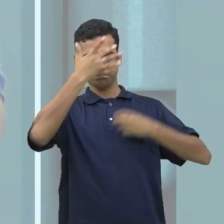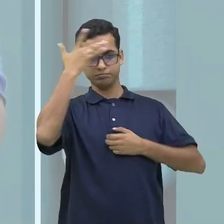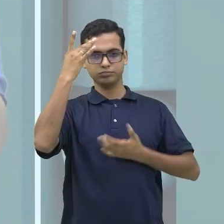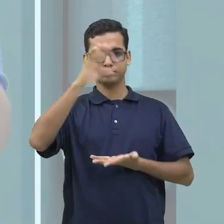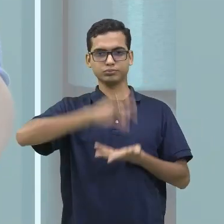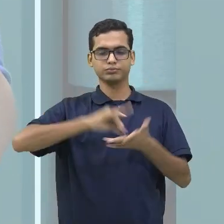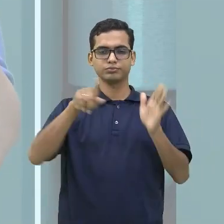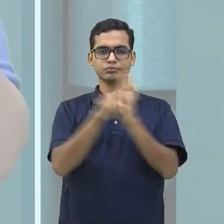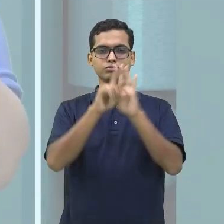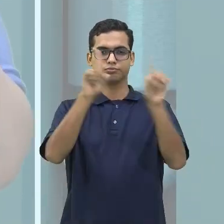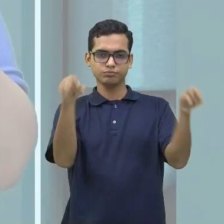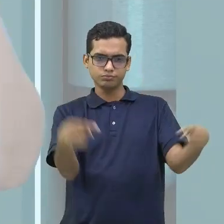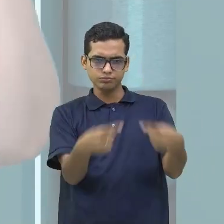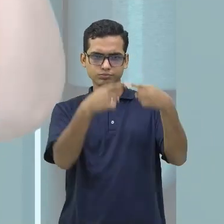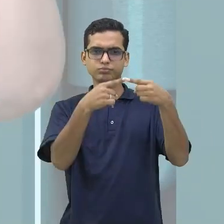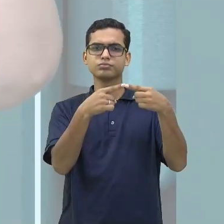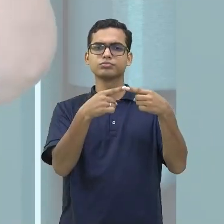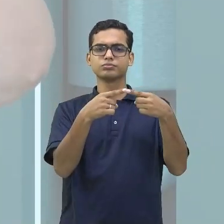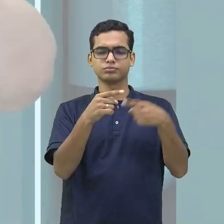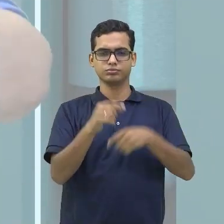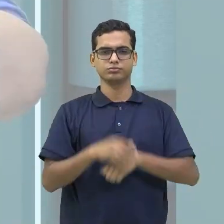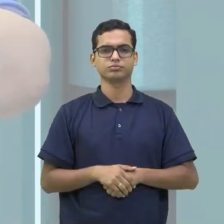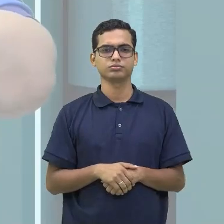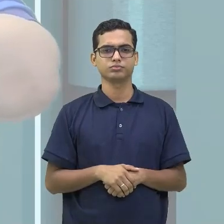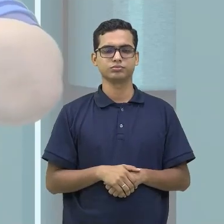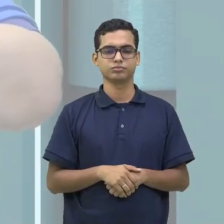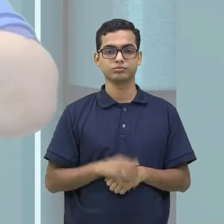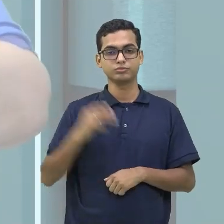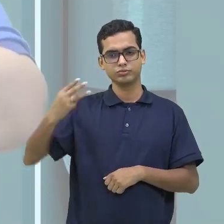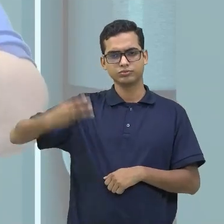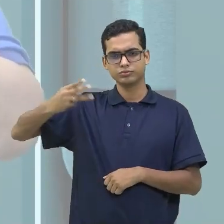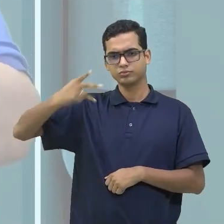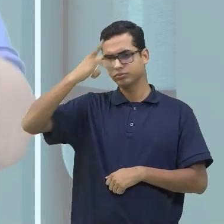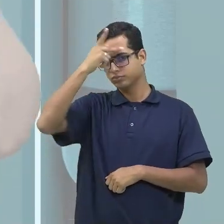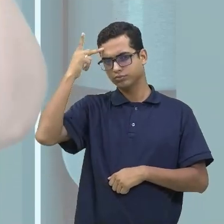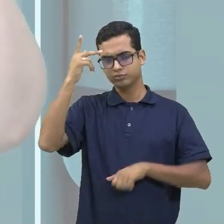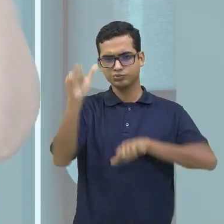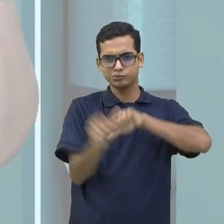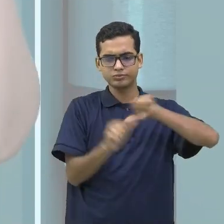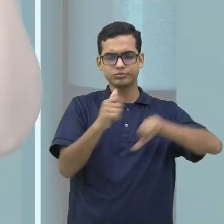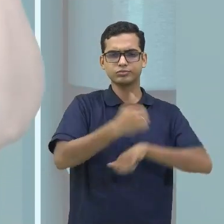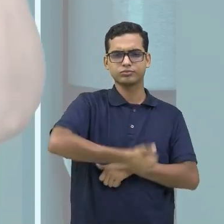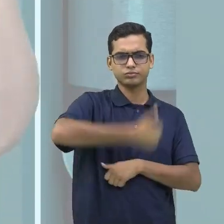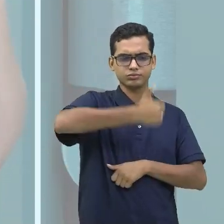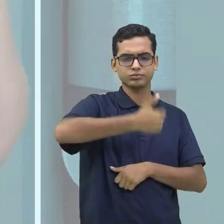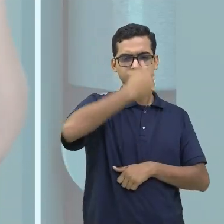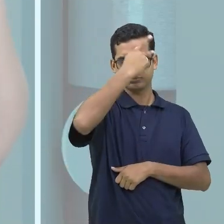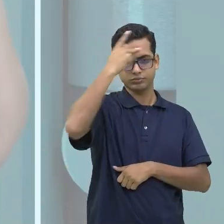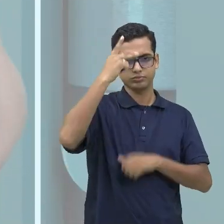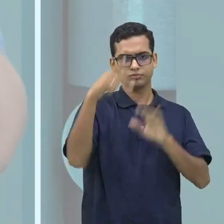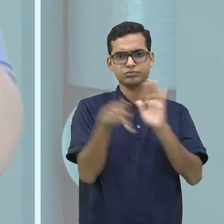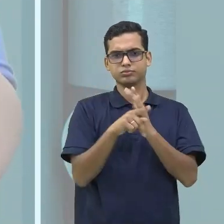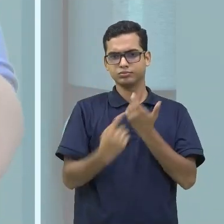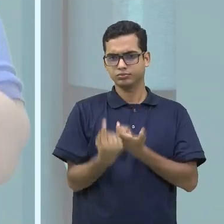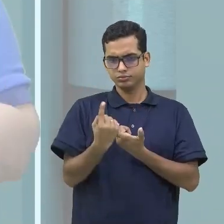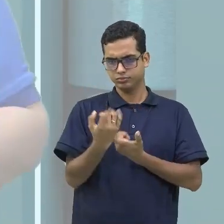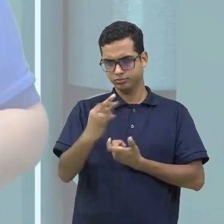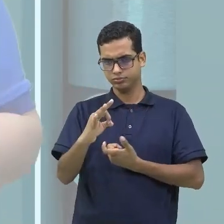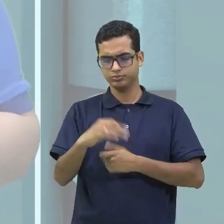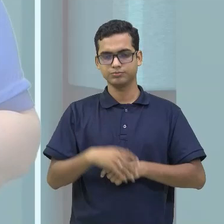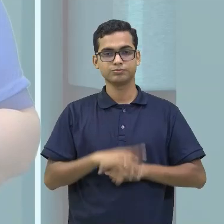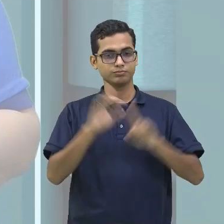a concordância, né, que sai da terceira pessoa para a primeira pessoa. Concordância ideológica,